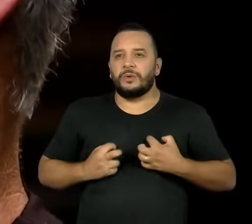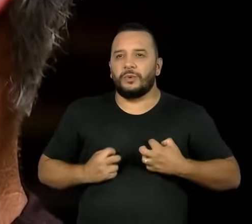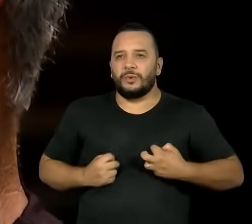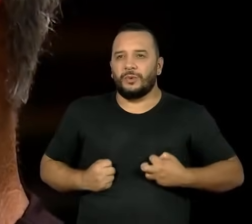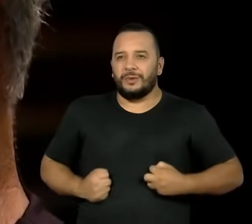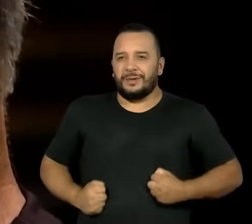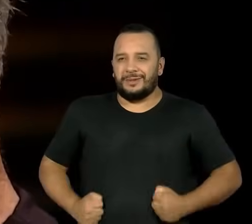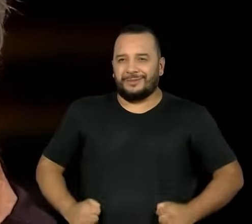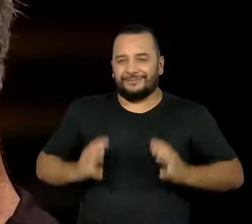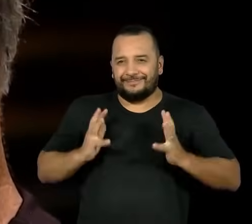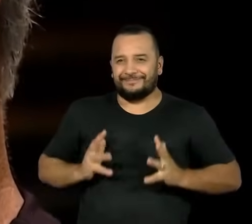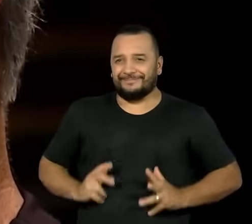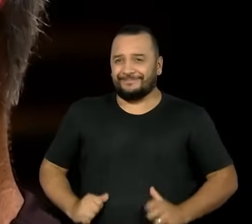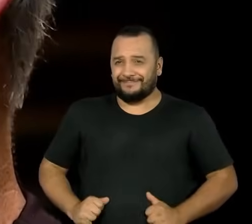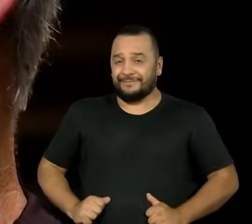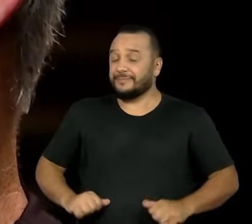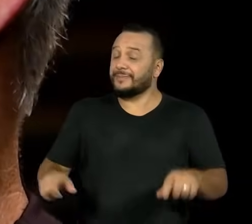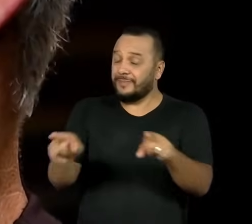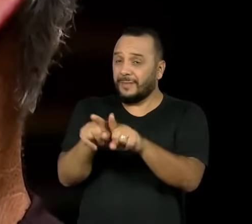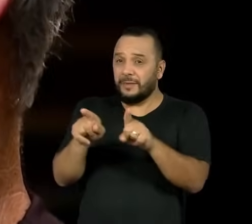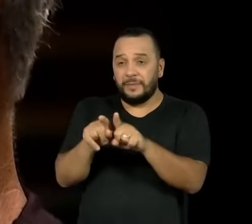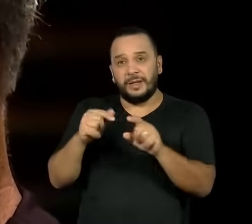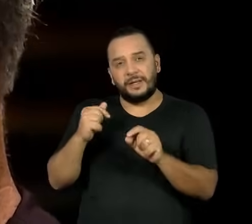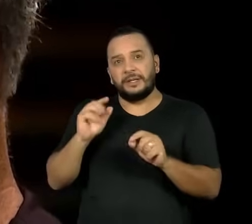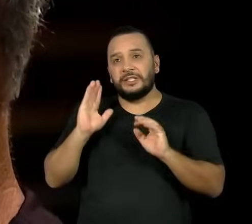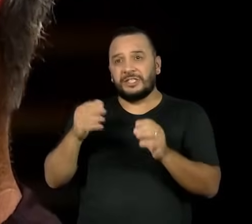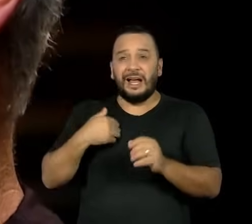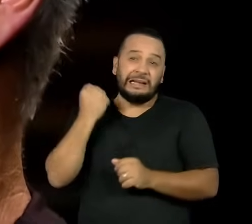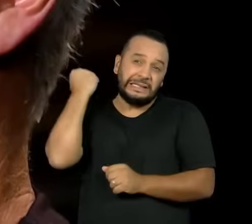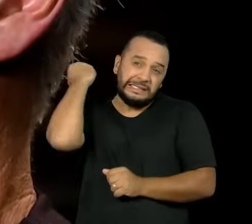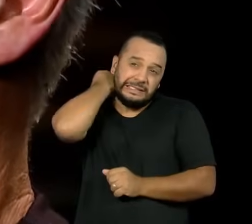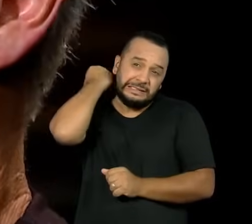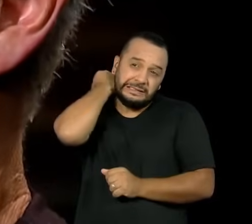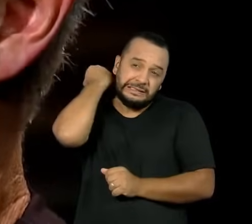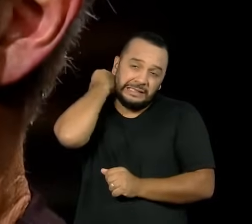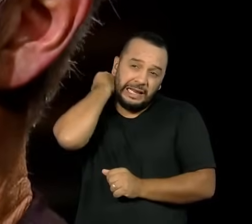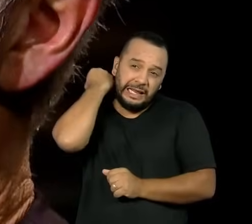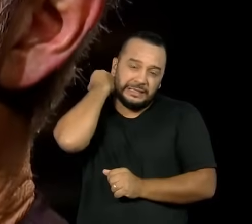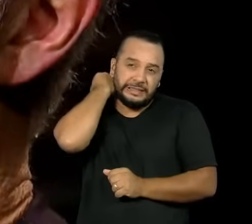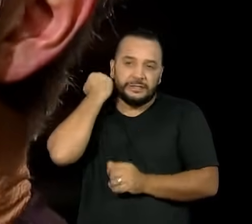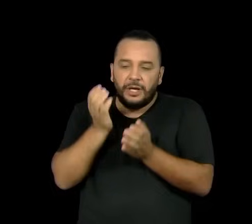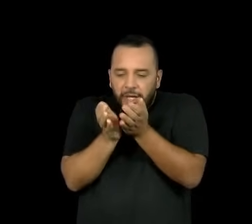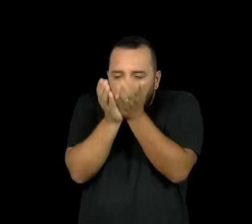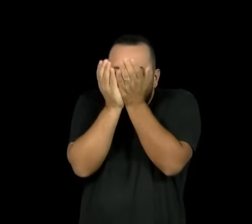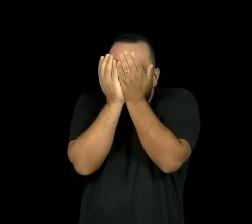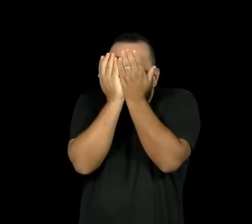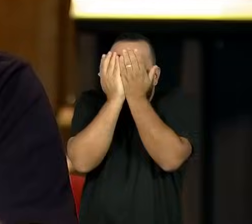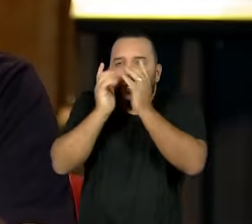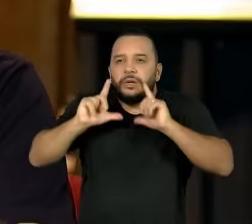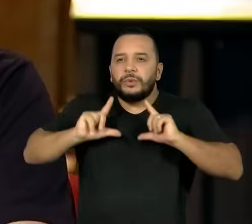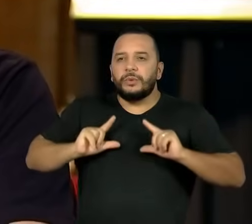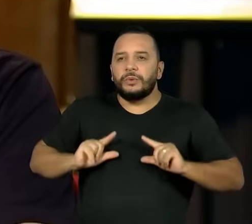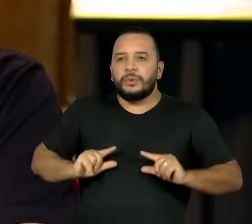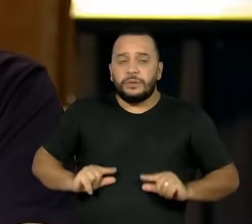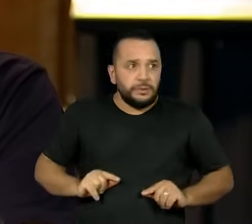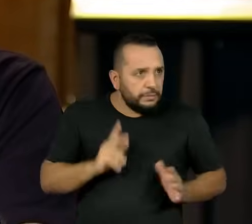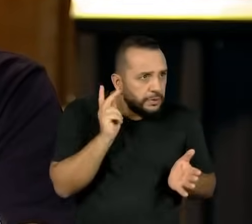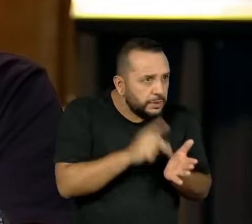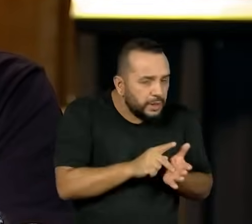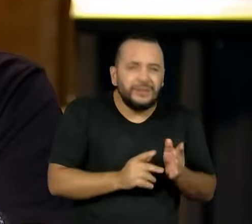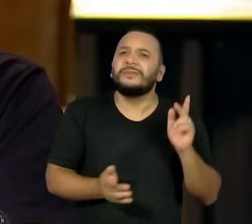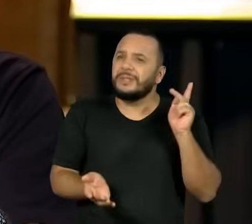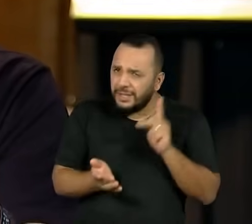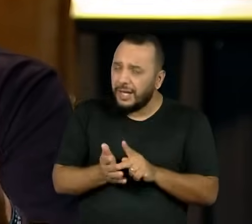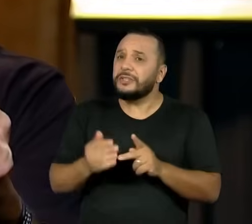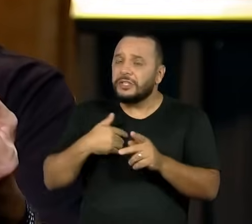vê que a ayahuasca reduz moléculas que estão associadas a estresse. A gente vê que a ayahuasca... Reduz mesmo? Reduz mesmo. A gente mede a concentração